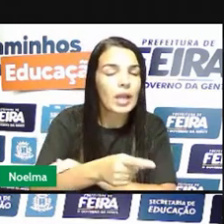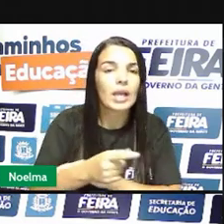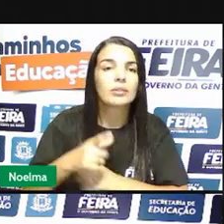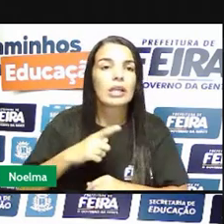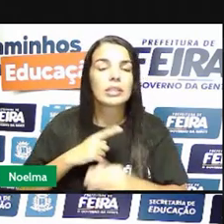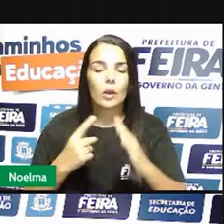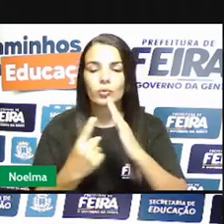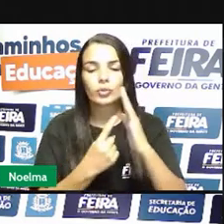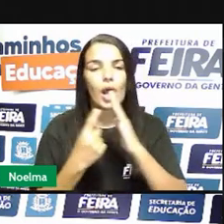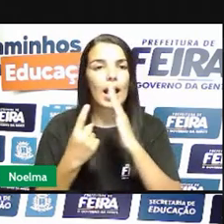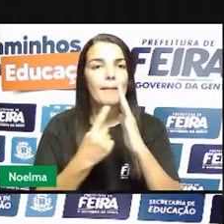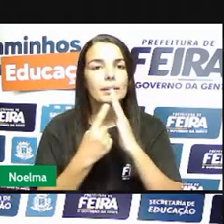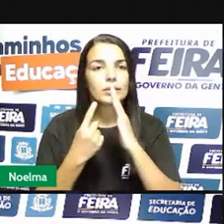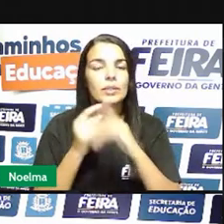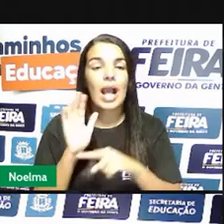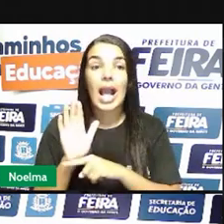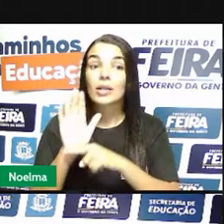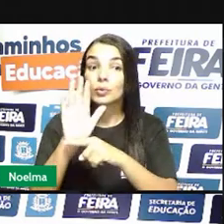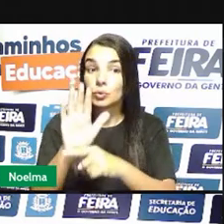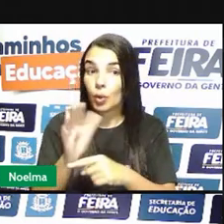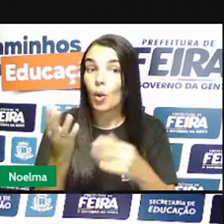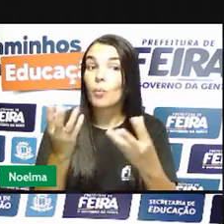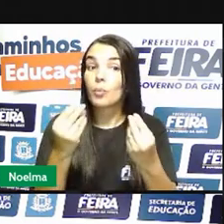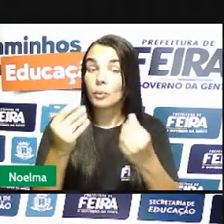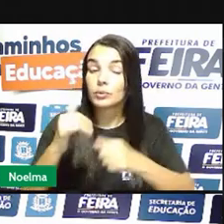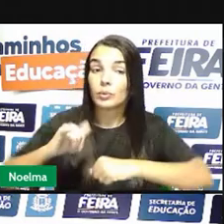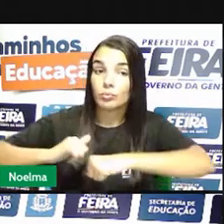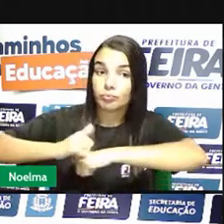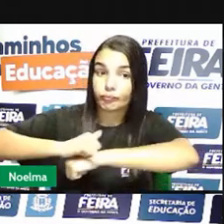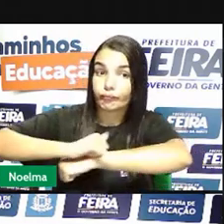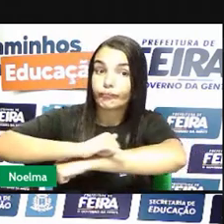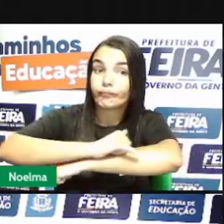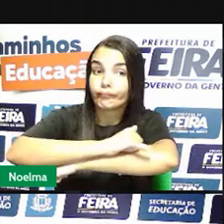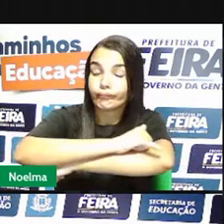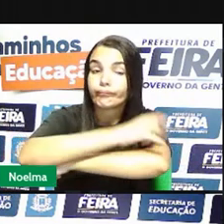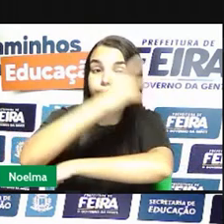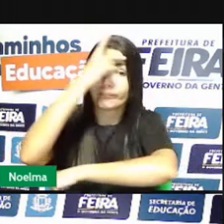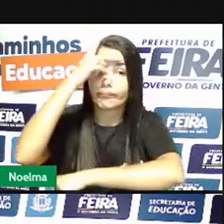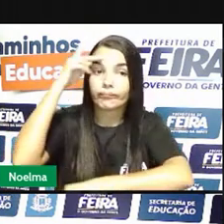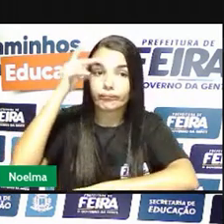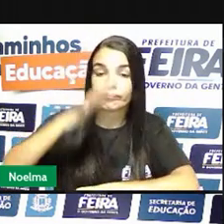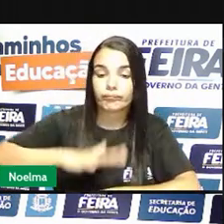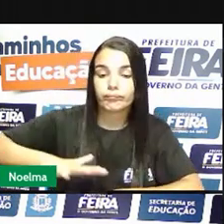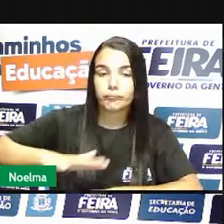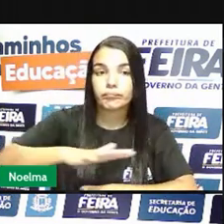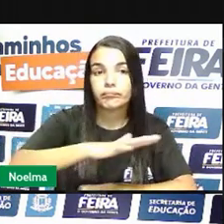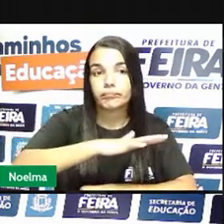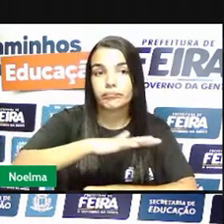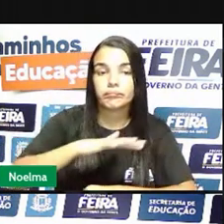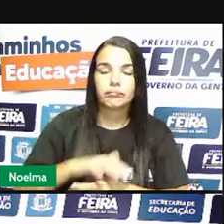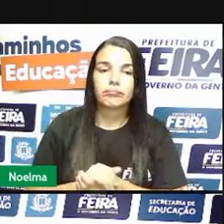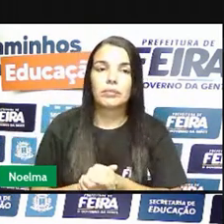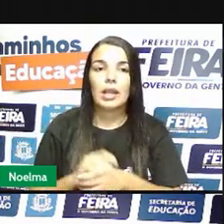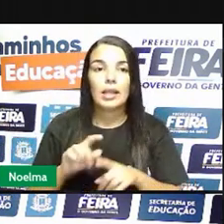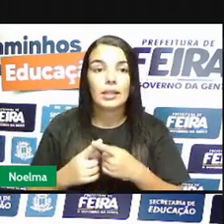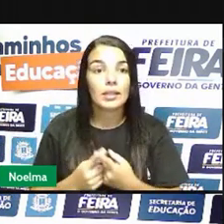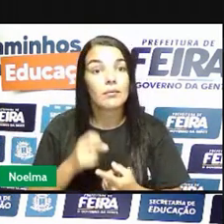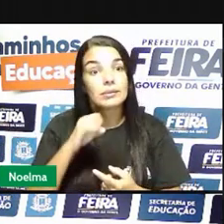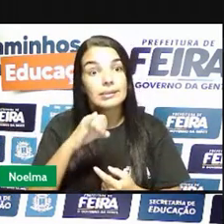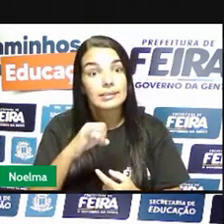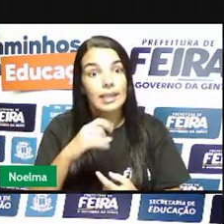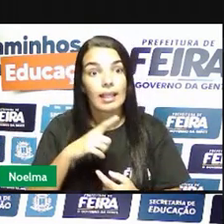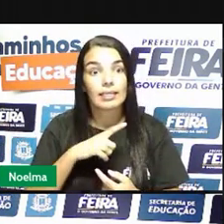que o isolamento social contribuiu aí para o aumento de índice de obesidade infantil, certo? Então, quando a gente